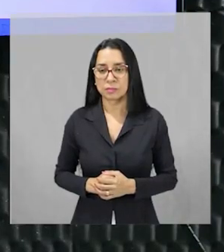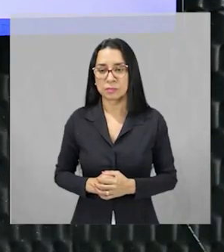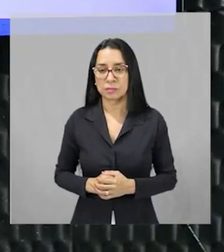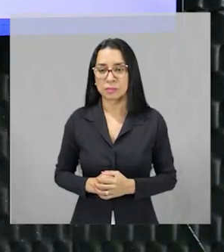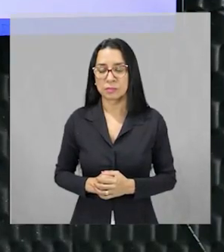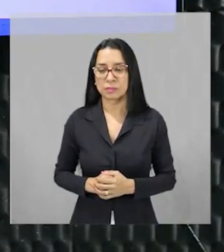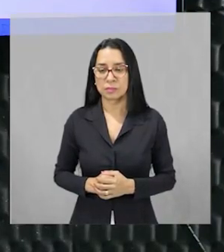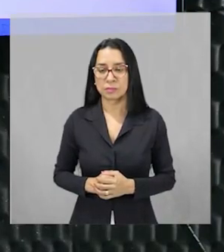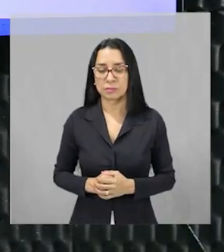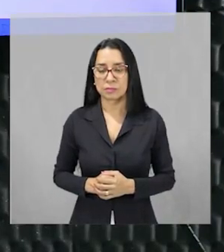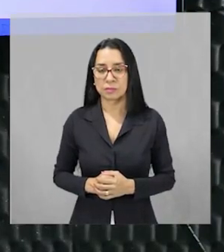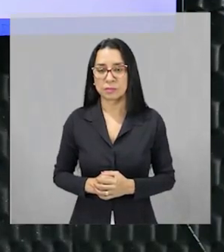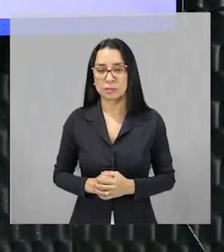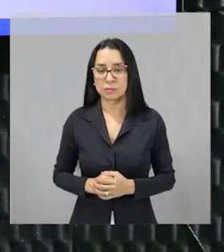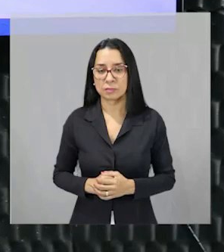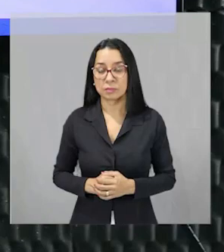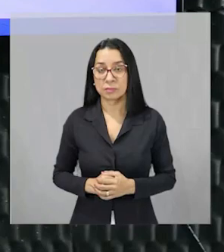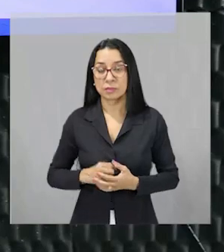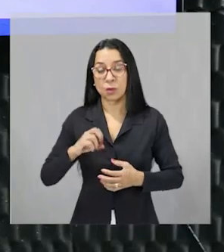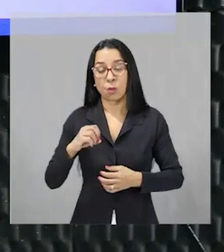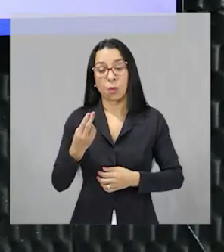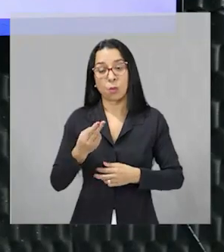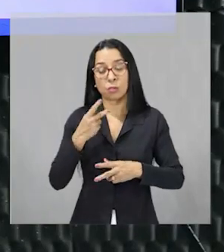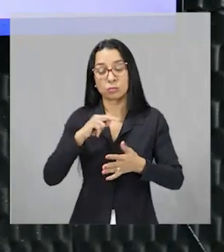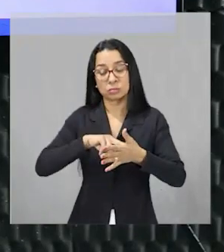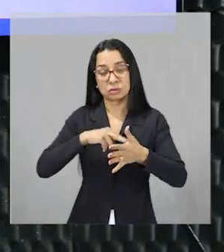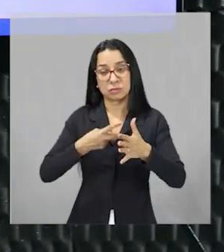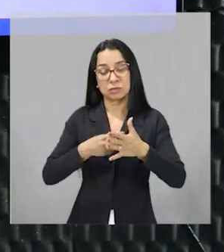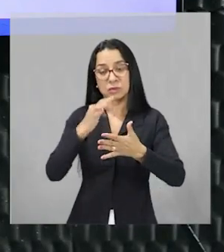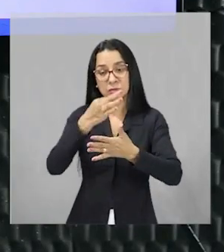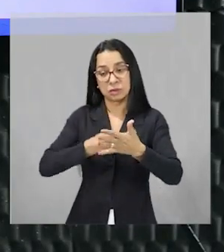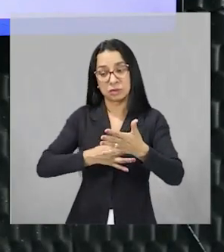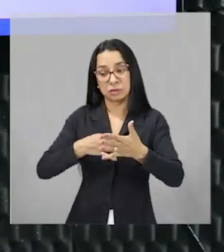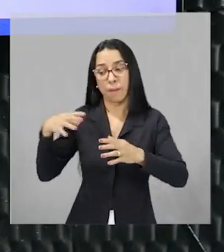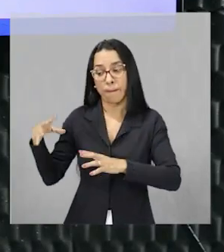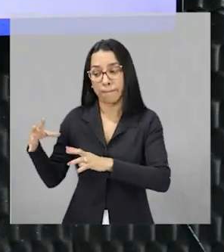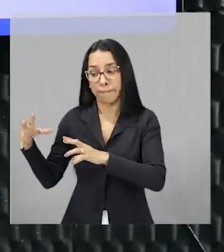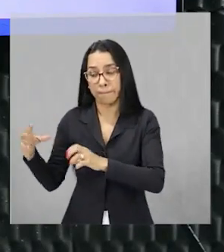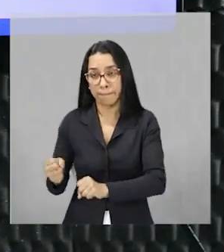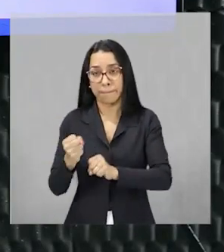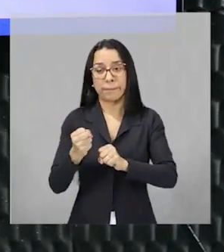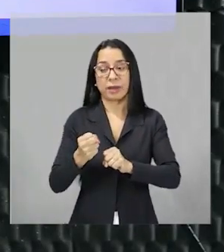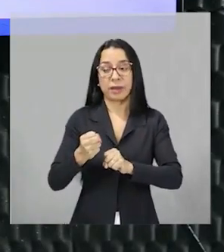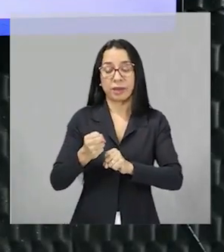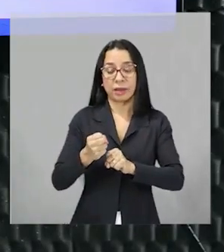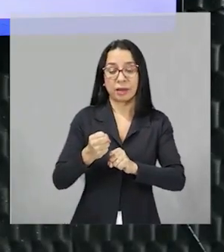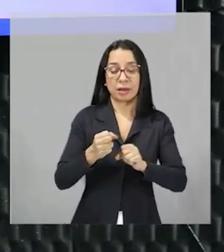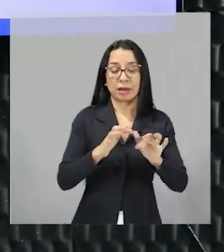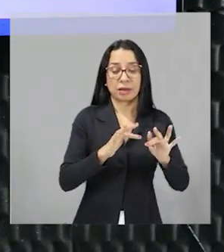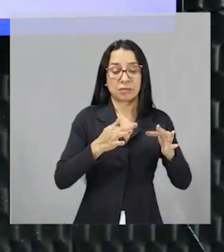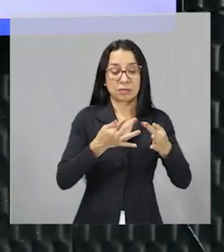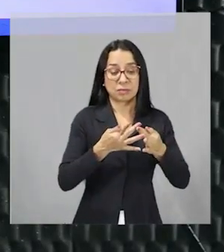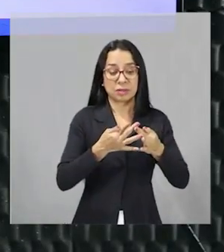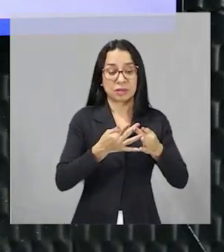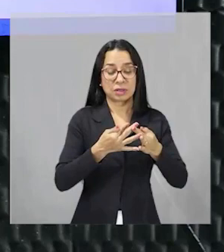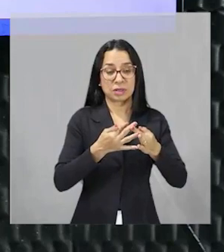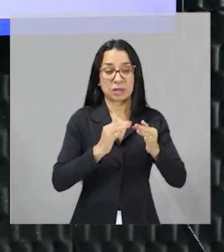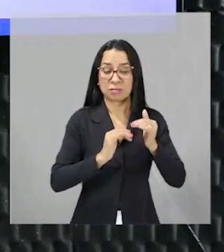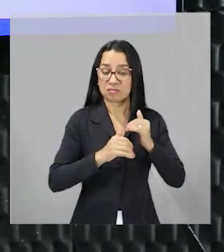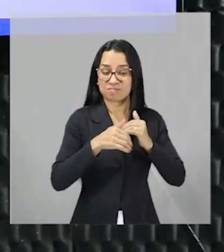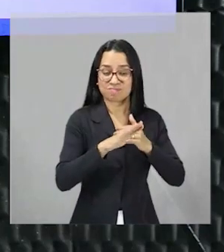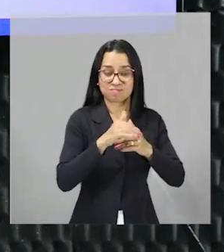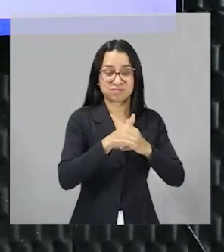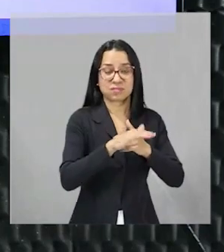melhor do que uma boa demanda. Ou seja, ele está dizendo, pega a tua família, vai embora, porque embora tu perca a